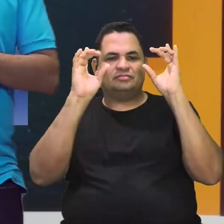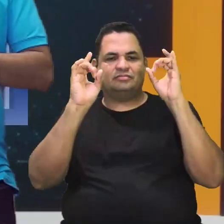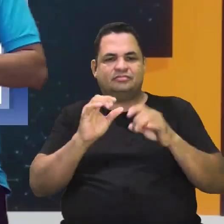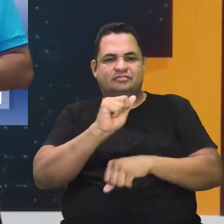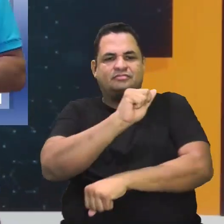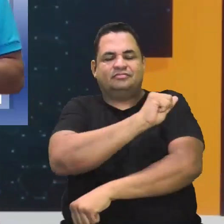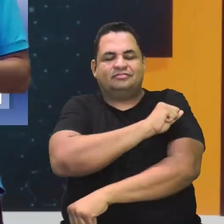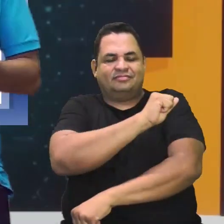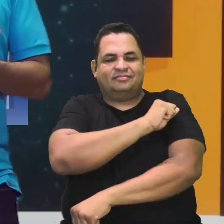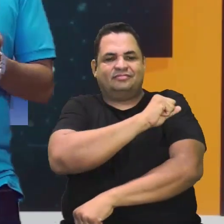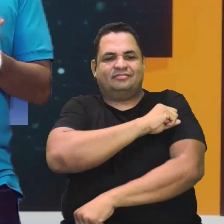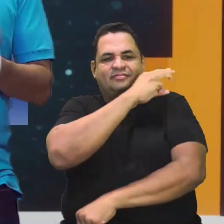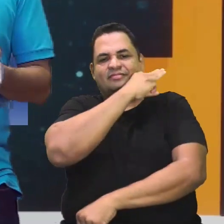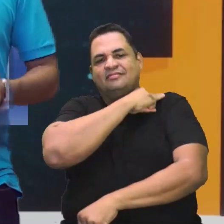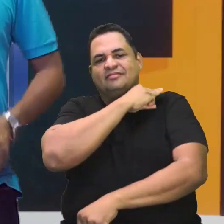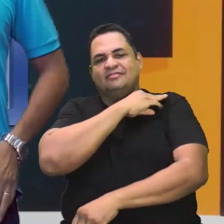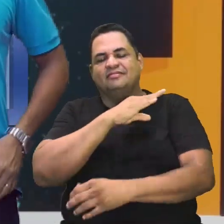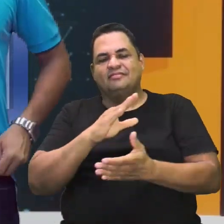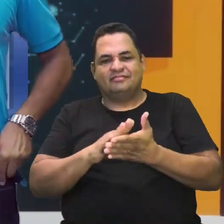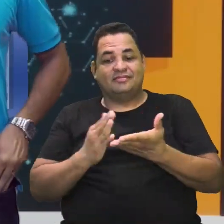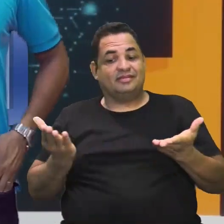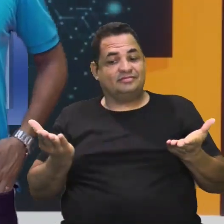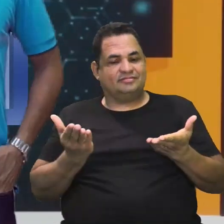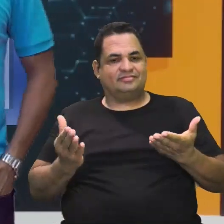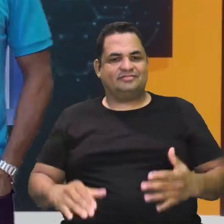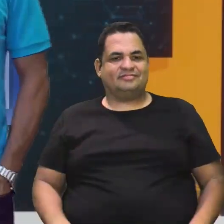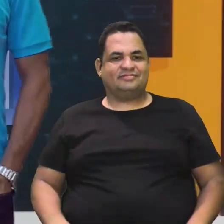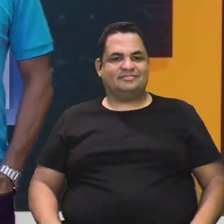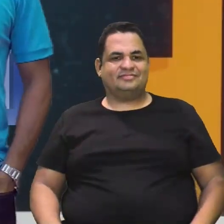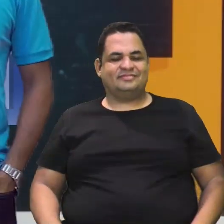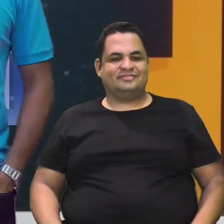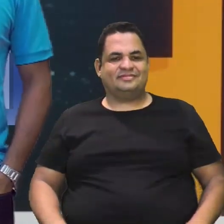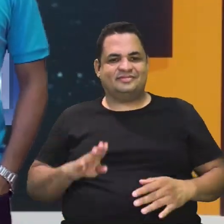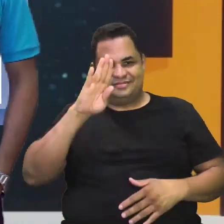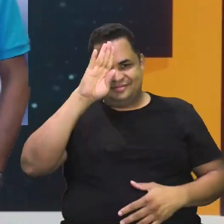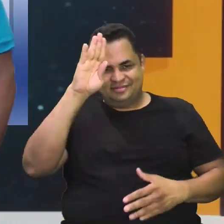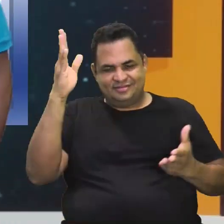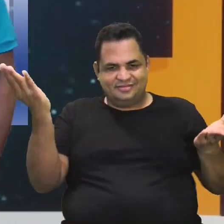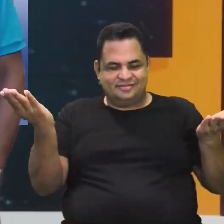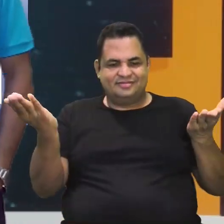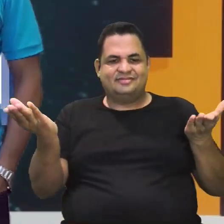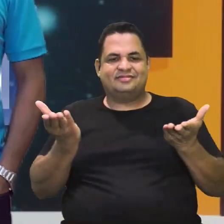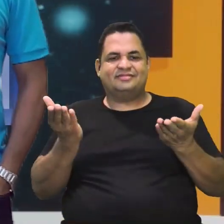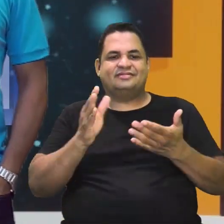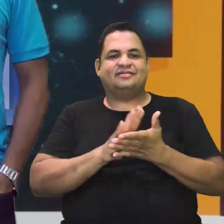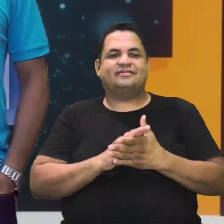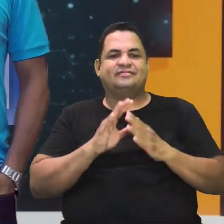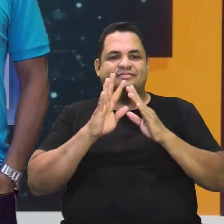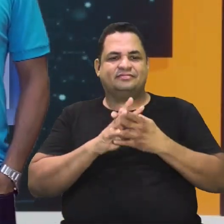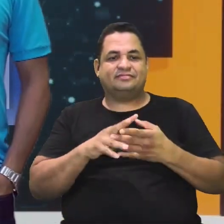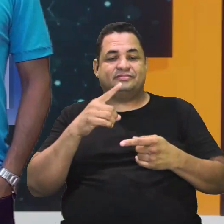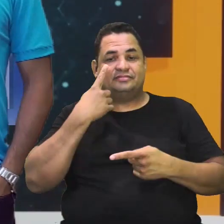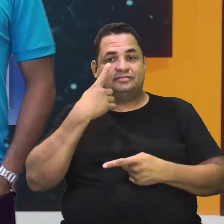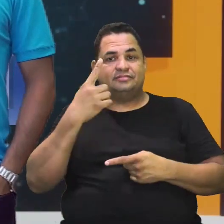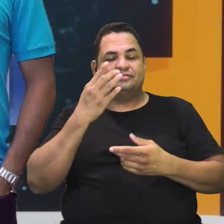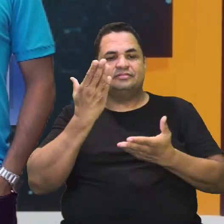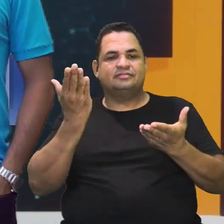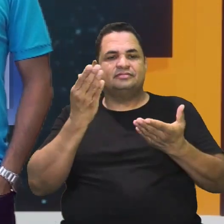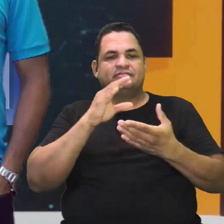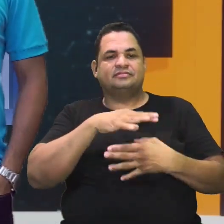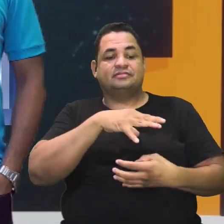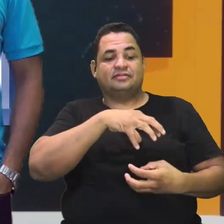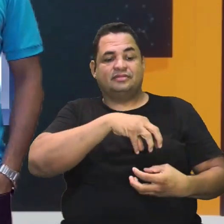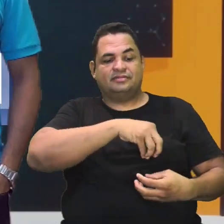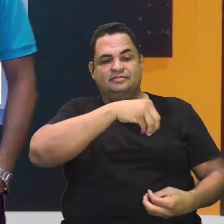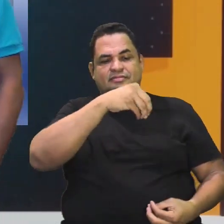aos do terceirão, que é a bola da vez, né? Os nossos alunos aí que estão assistindo essas aulas agora, tá certo? Então, vamos tirar da